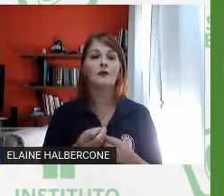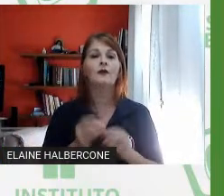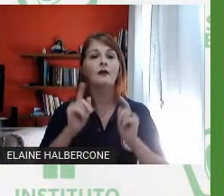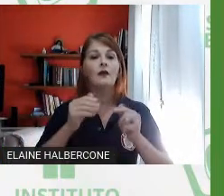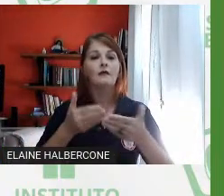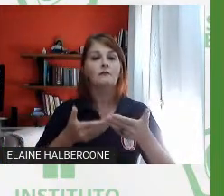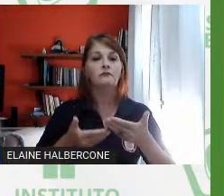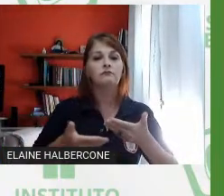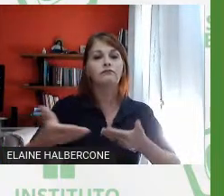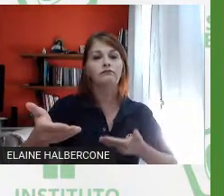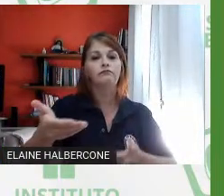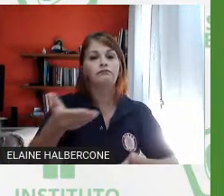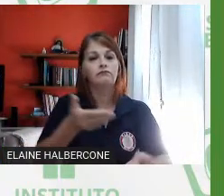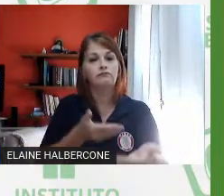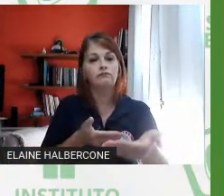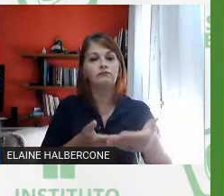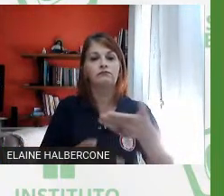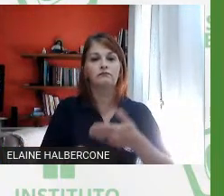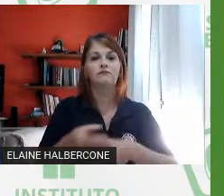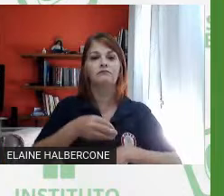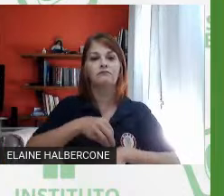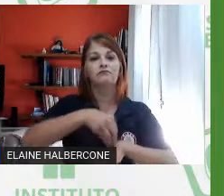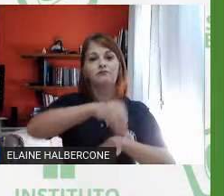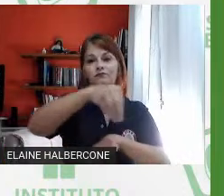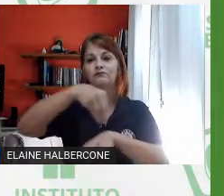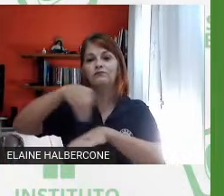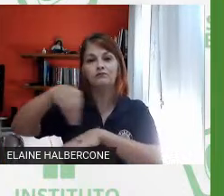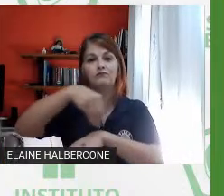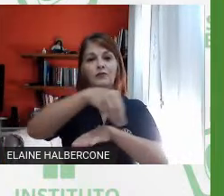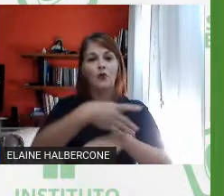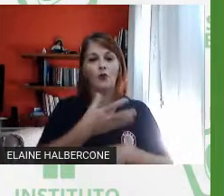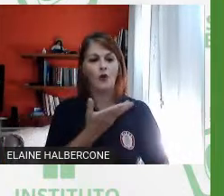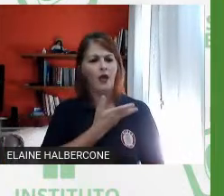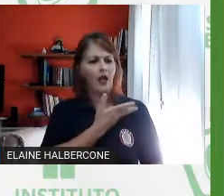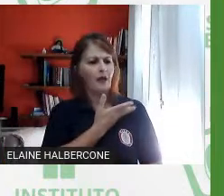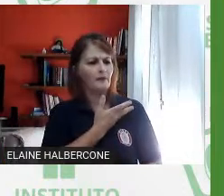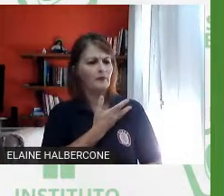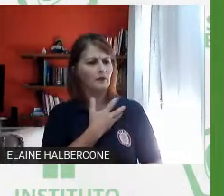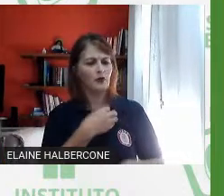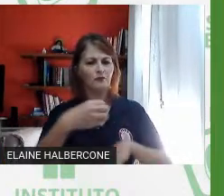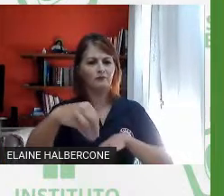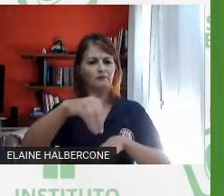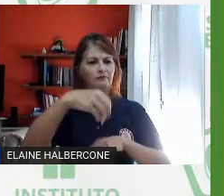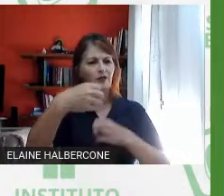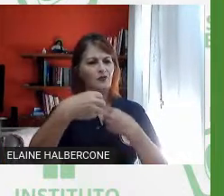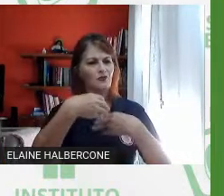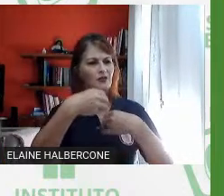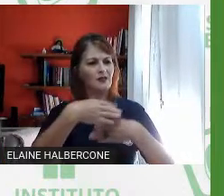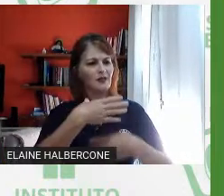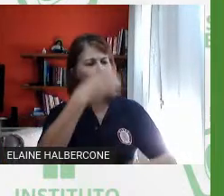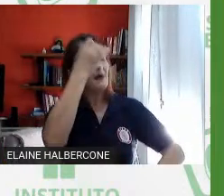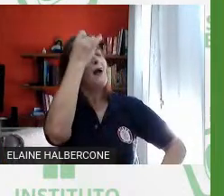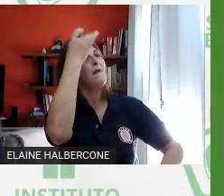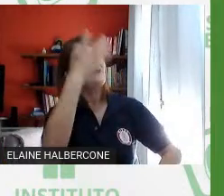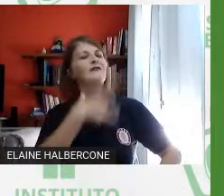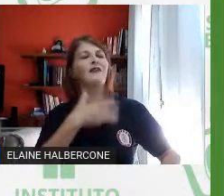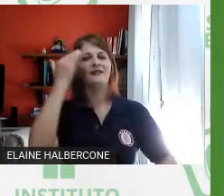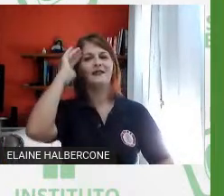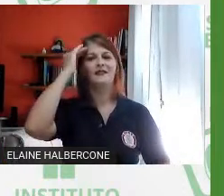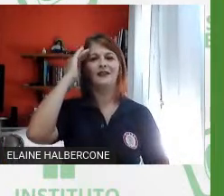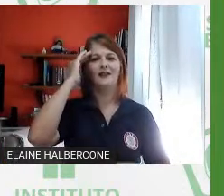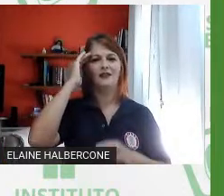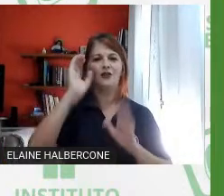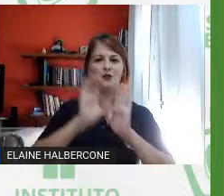passado de um para o outro. Porque, geralmente, quando um colega nos ensina, geralmente é mais fácil da gente entender o